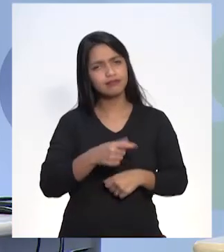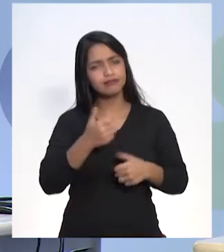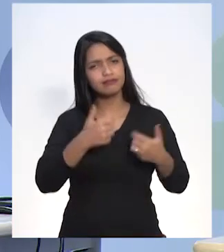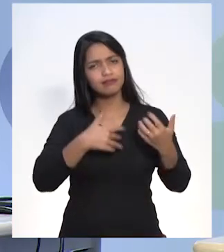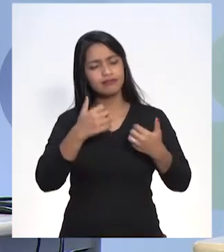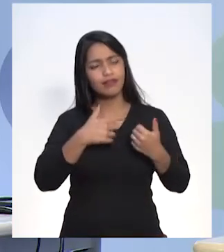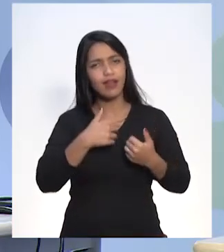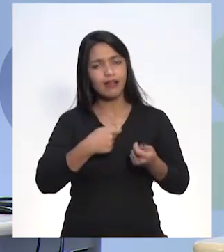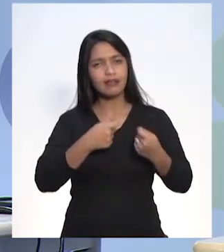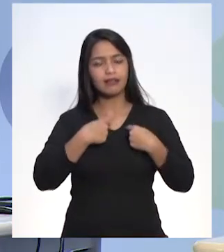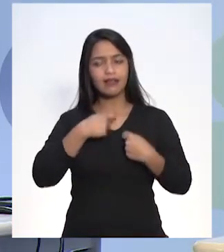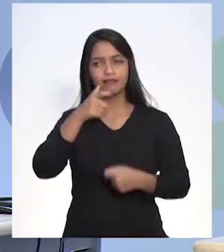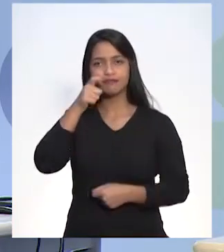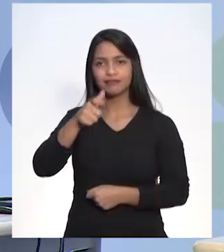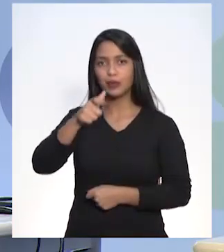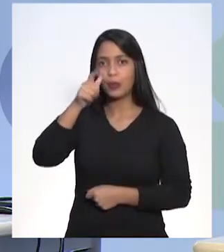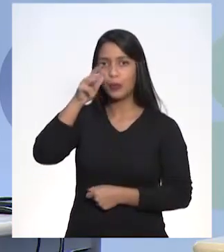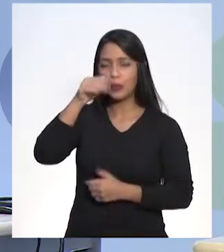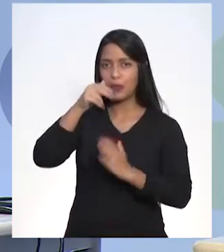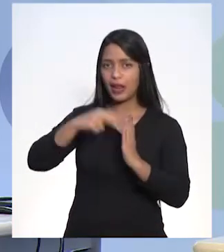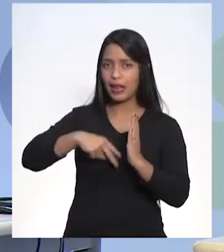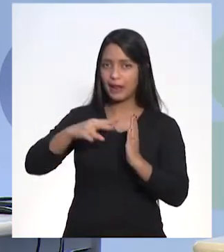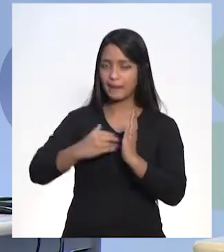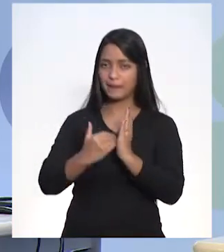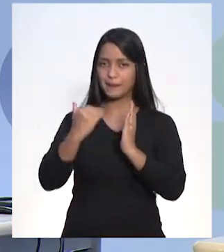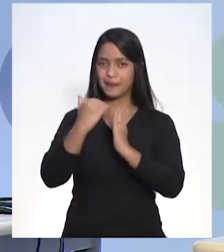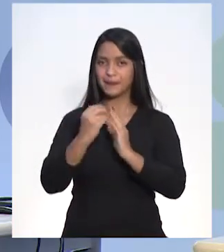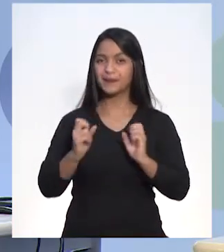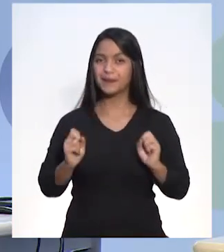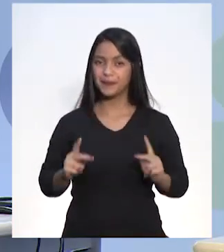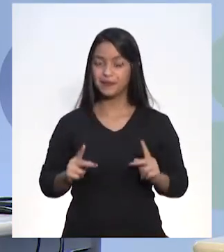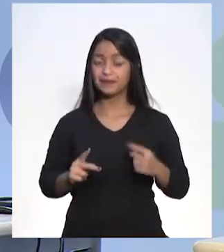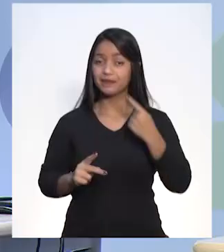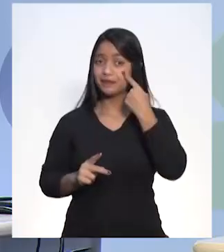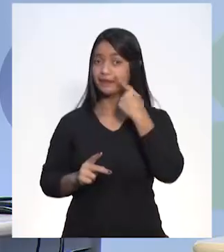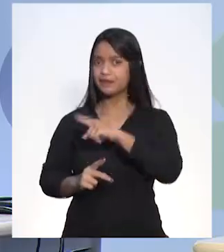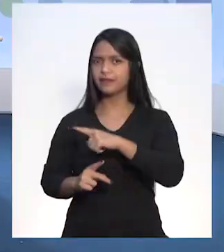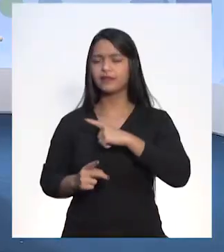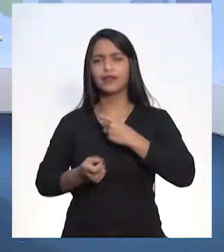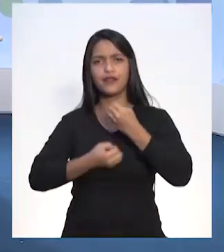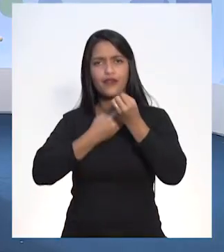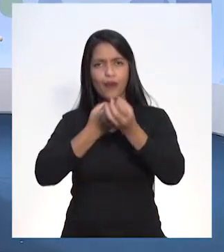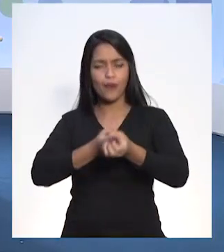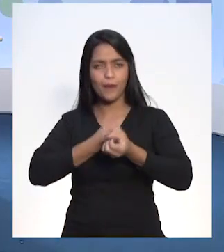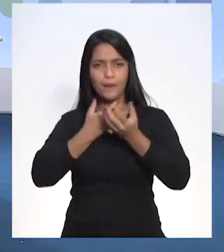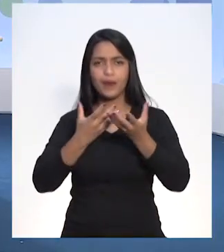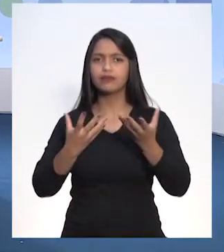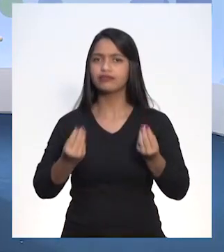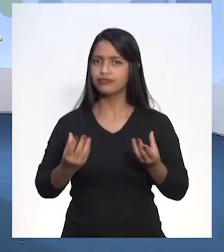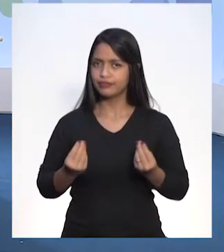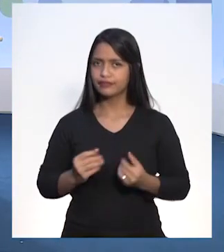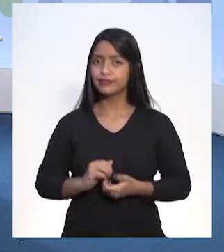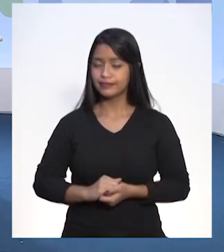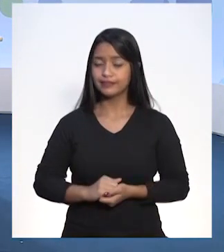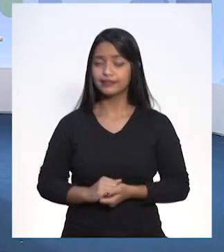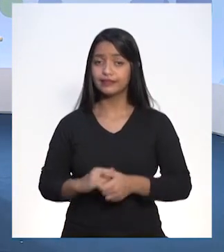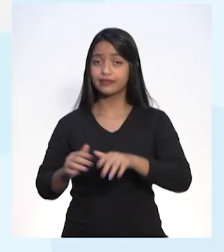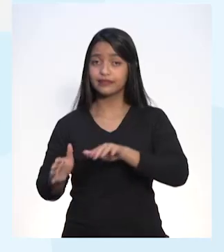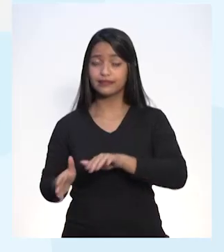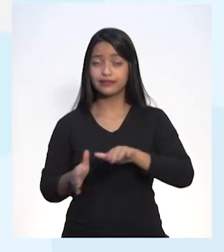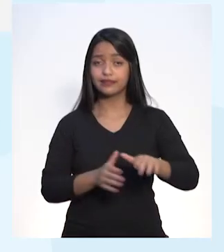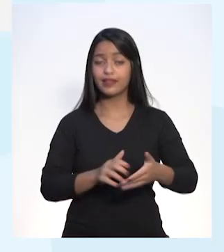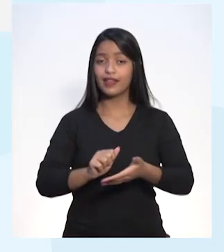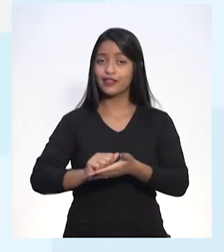se gostando, como se deu esse romance. Então, por mais que tenha alguns spoilers, sim, dá para o aluno